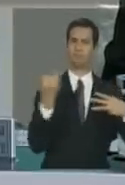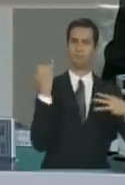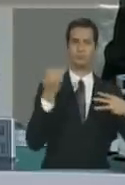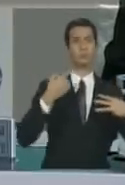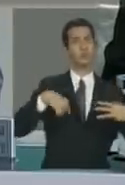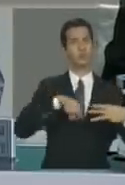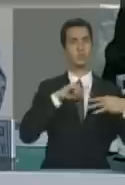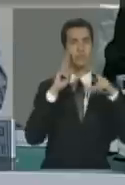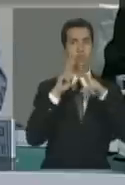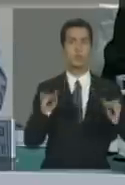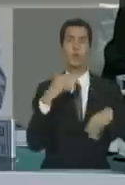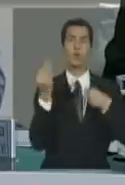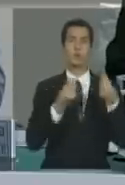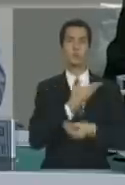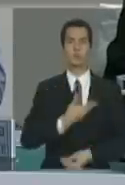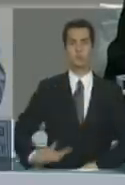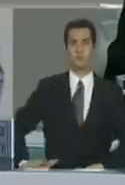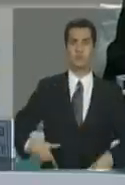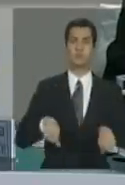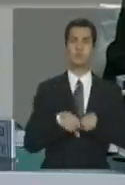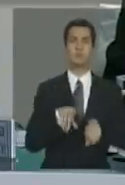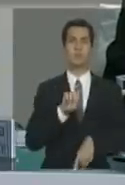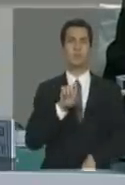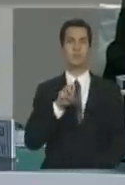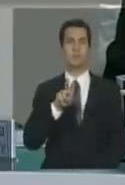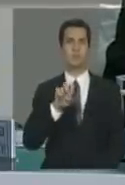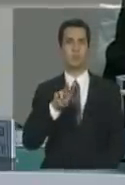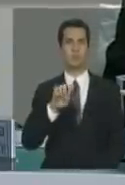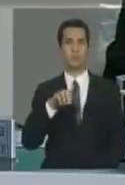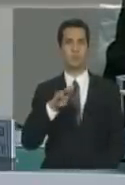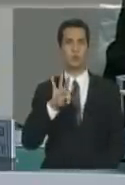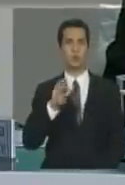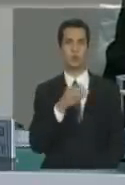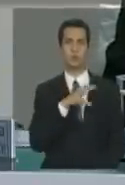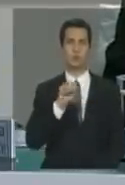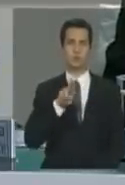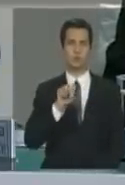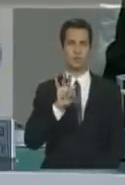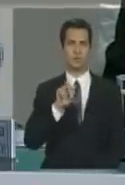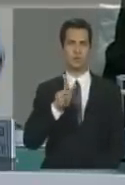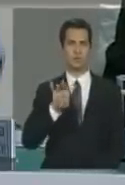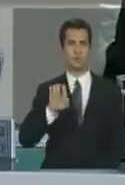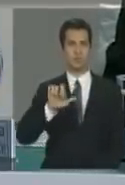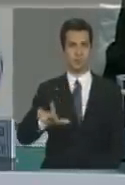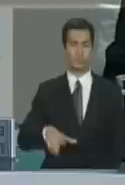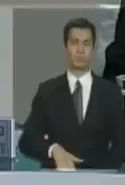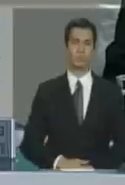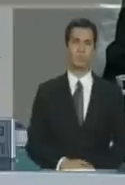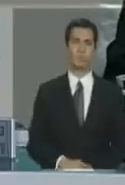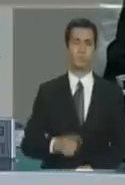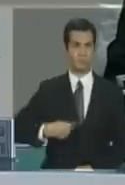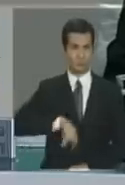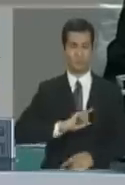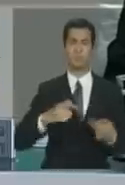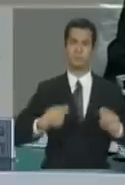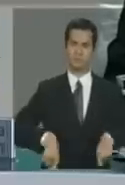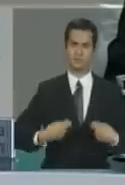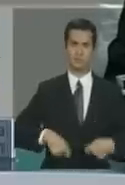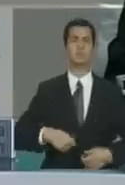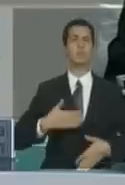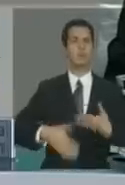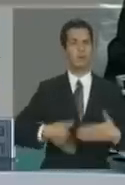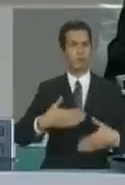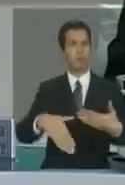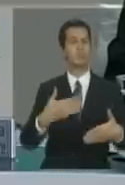sobre governança e desenvolvimento sustentável. É necessário avançar no processo de governança na visão não só de